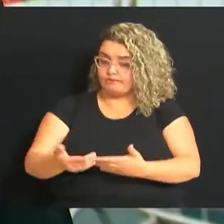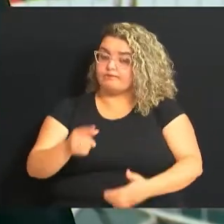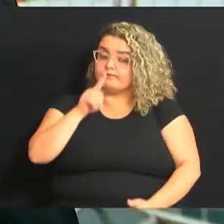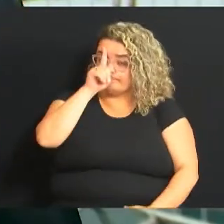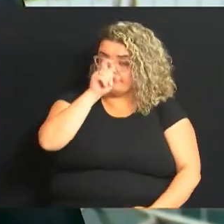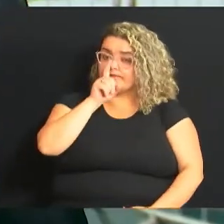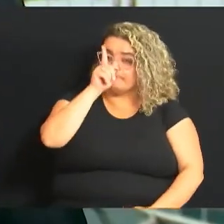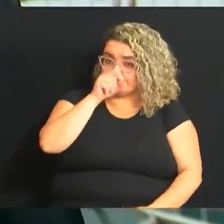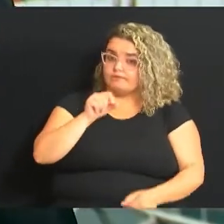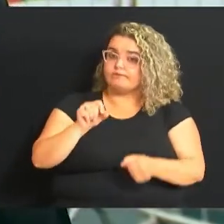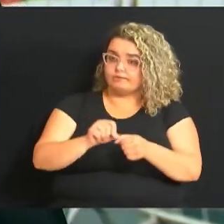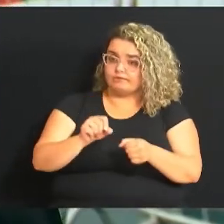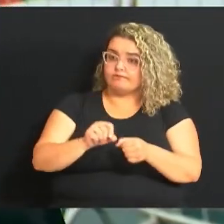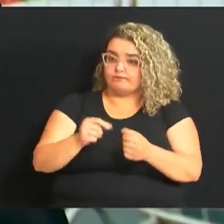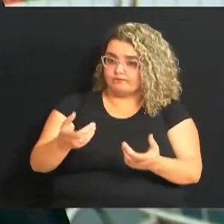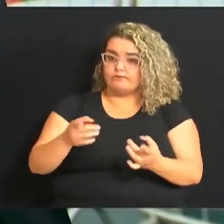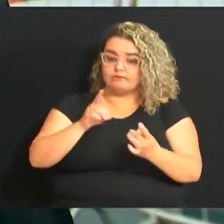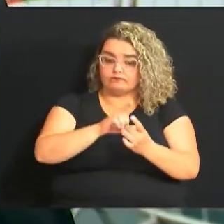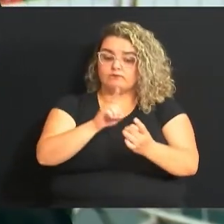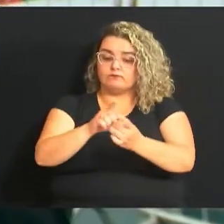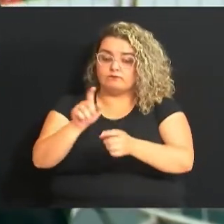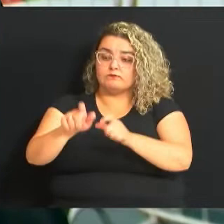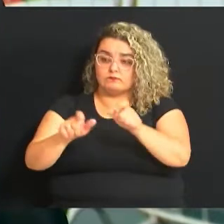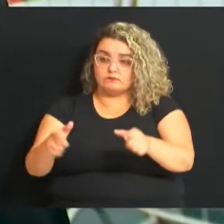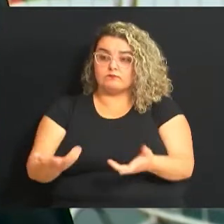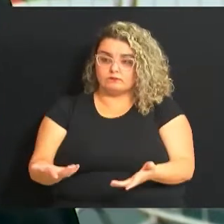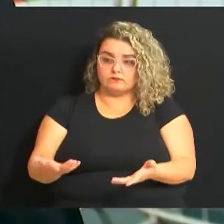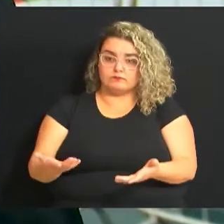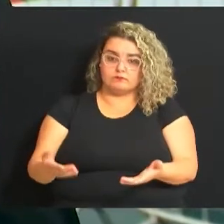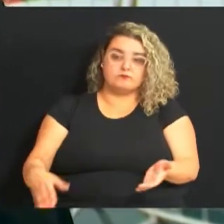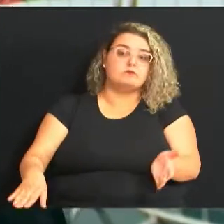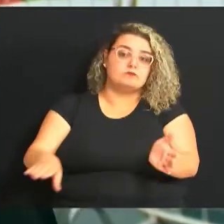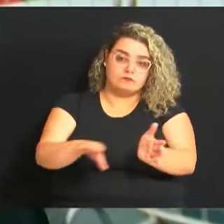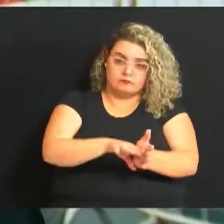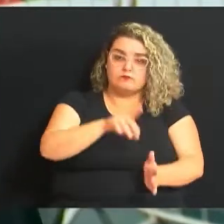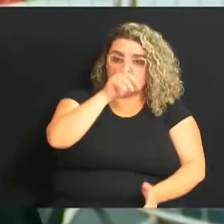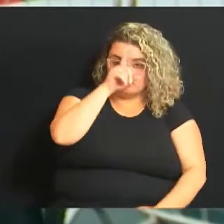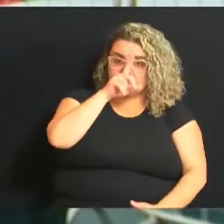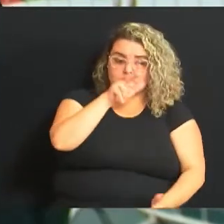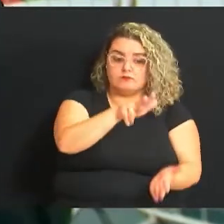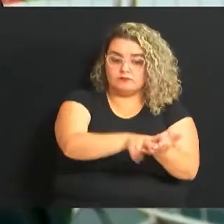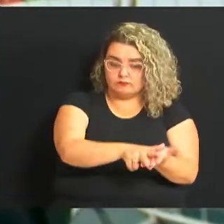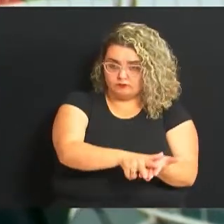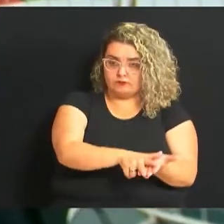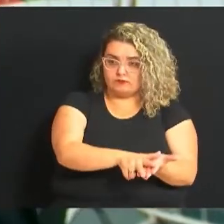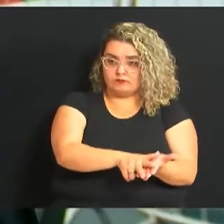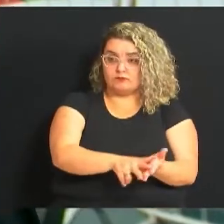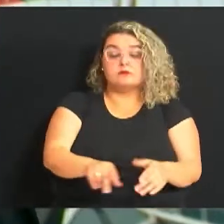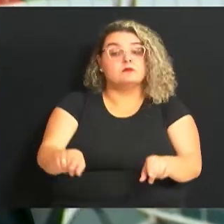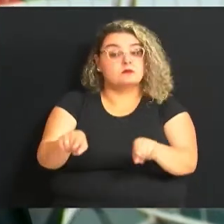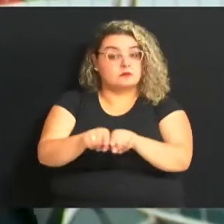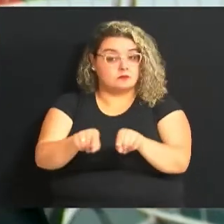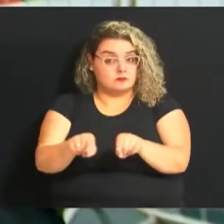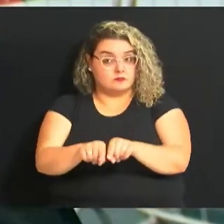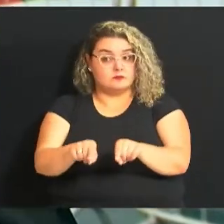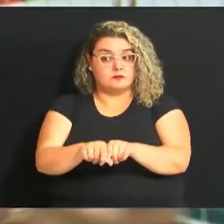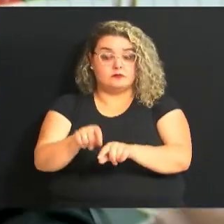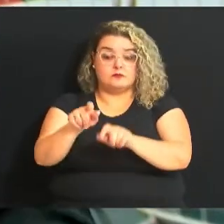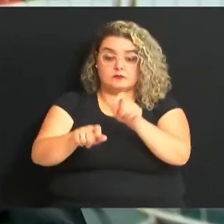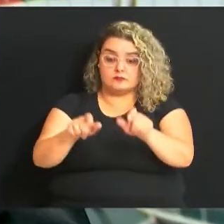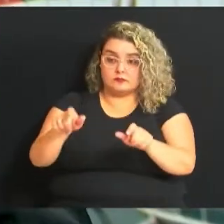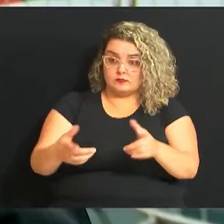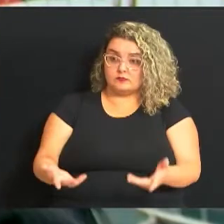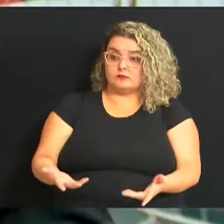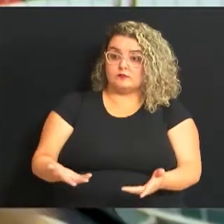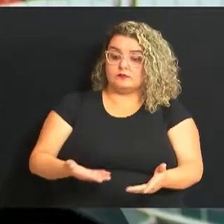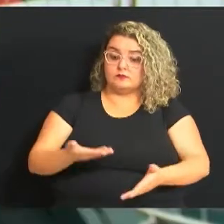amparo e acompanhar essas famílias que ali ficaram. Ainda repercutindo aqueles projetos que